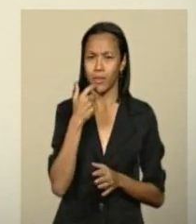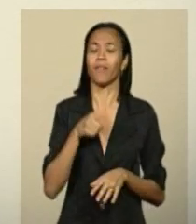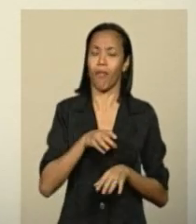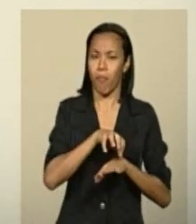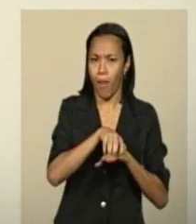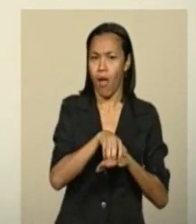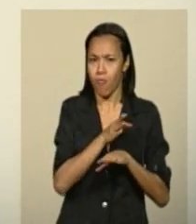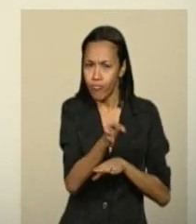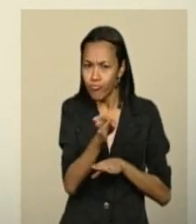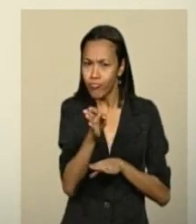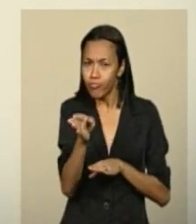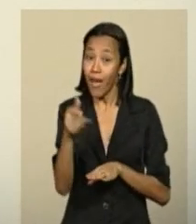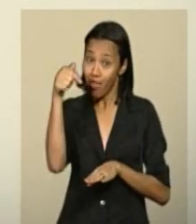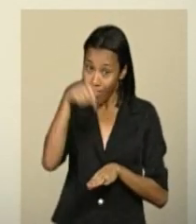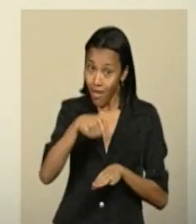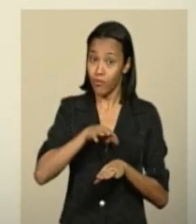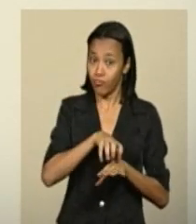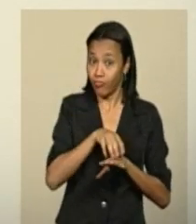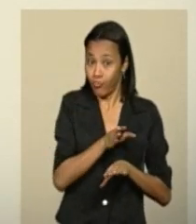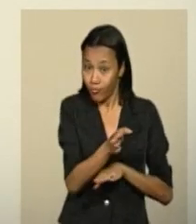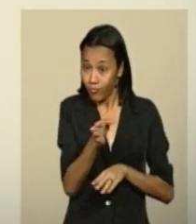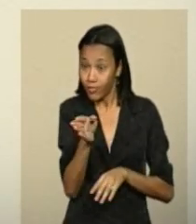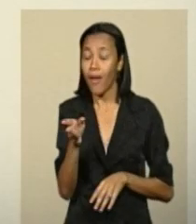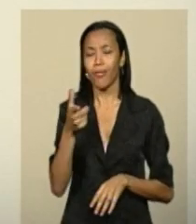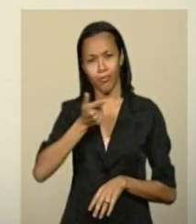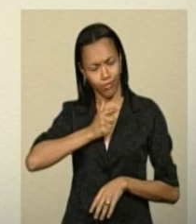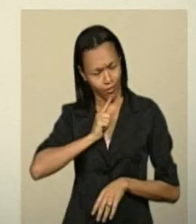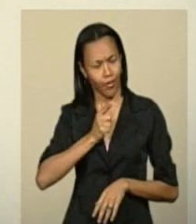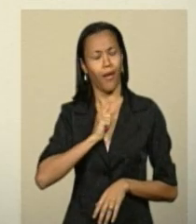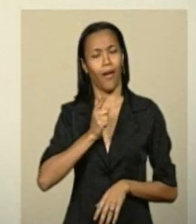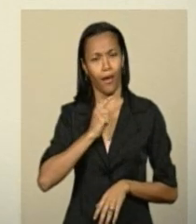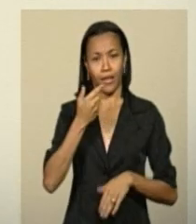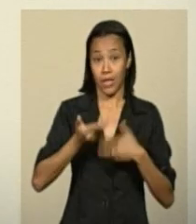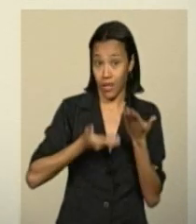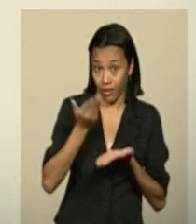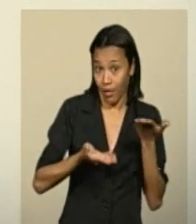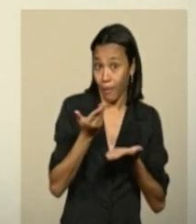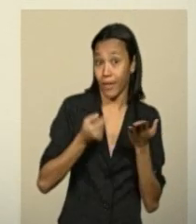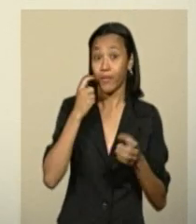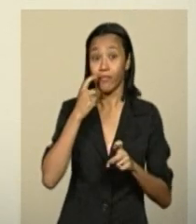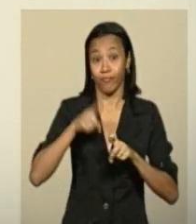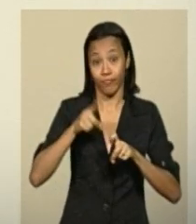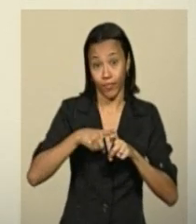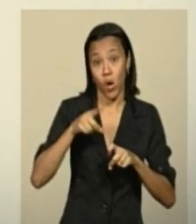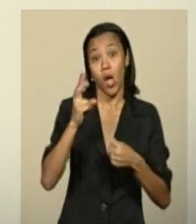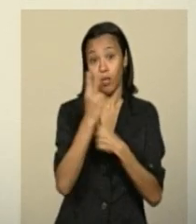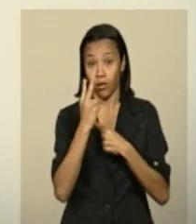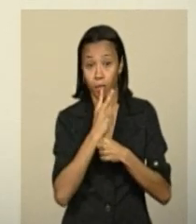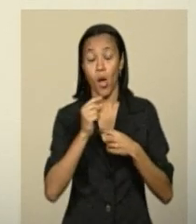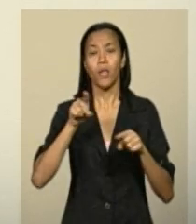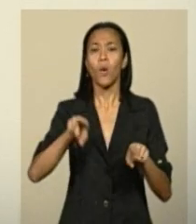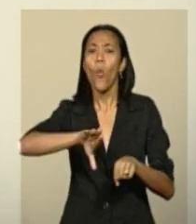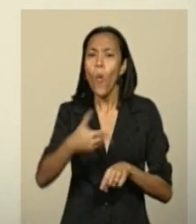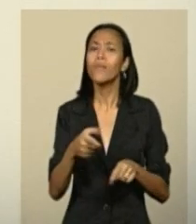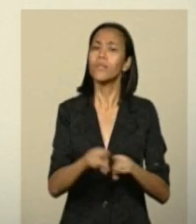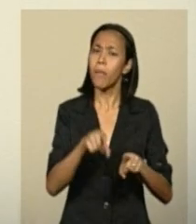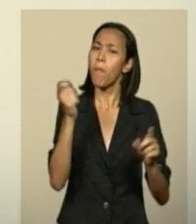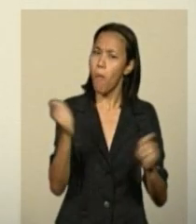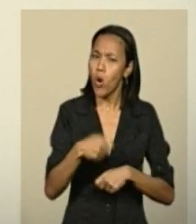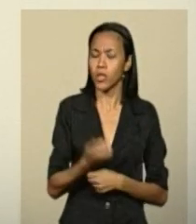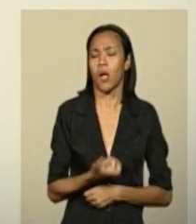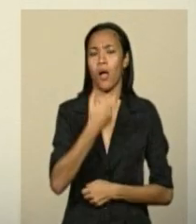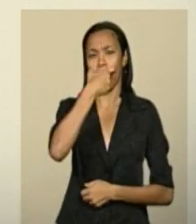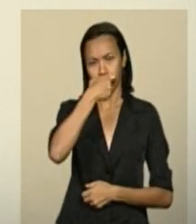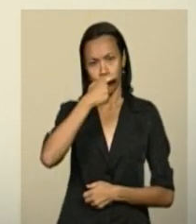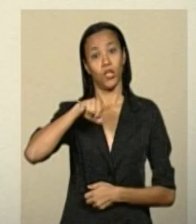nesses consultórios móveis se pode fazer tanto tratamento dentário quanto colocar essas próteses